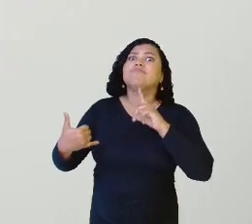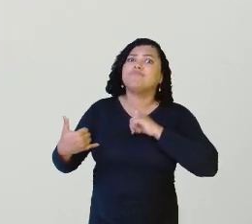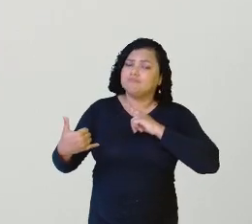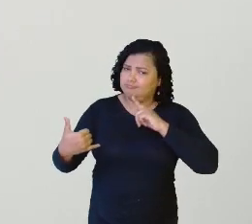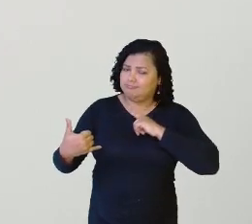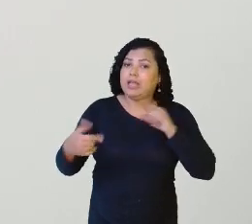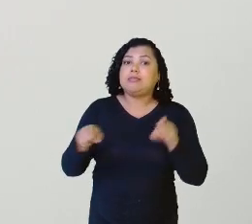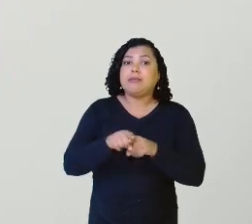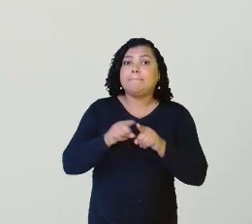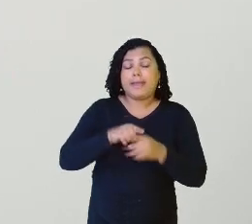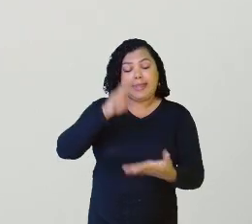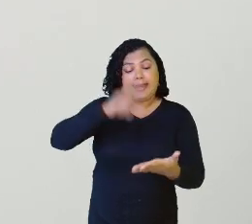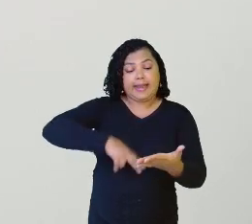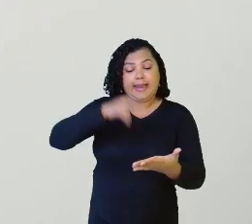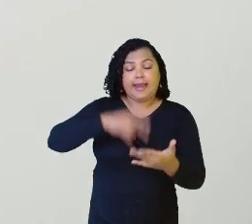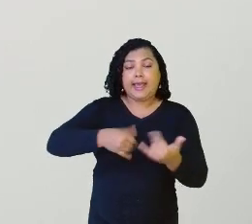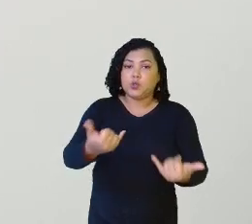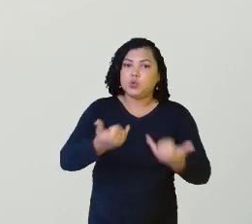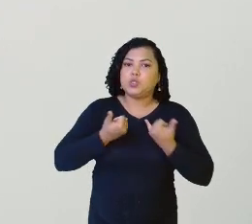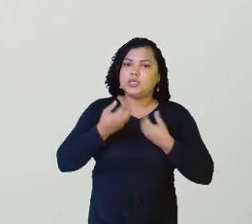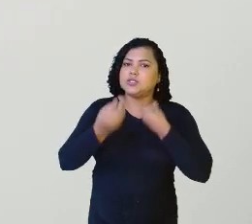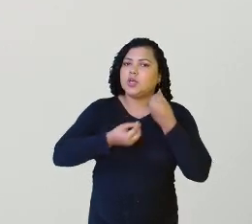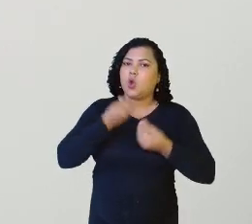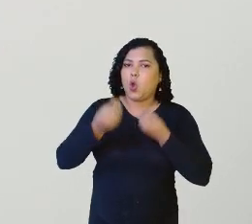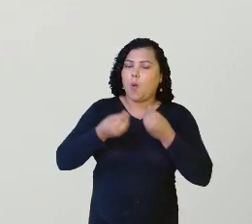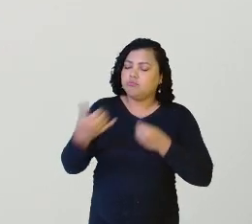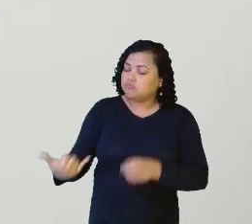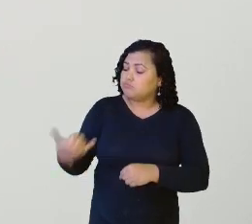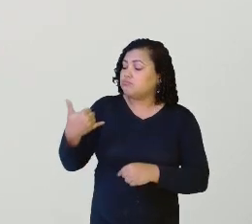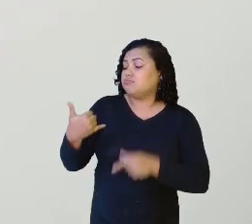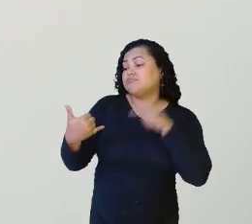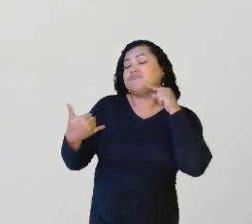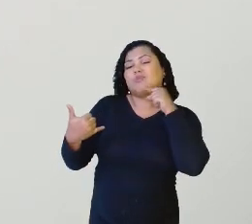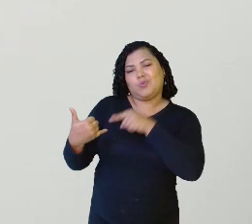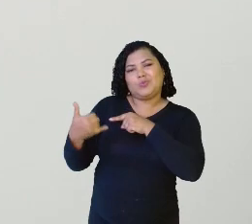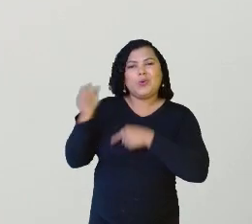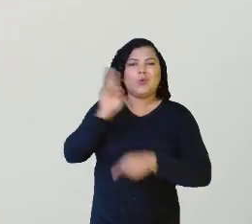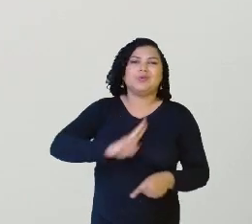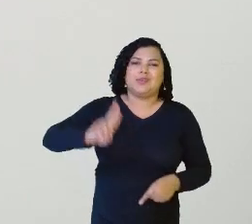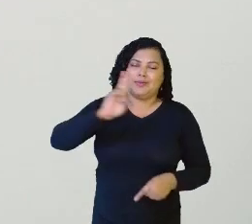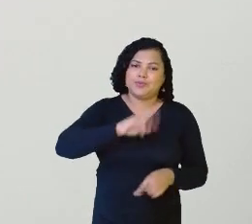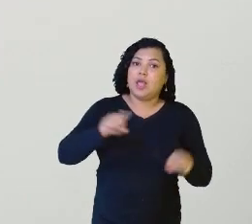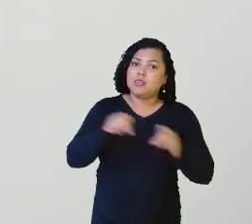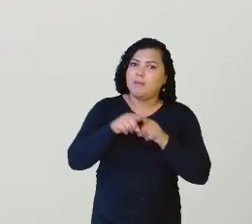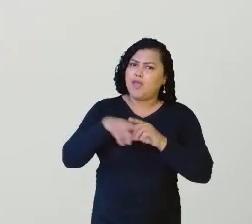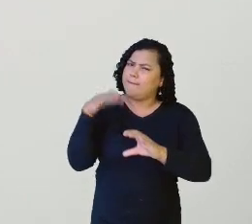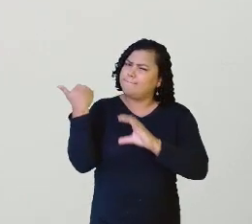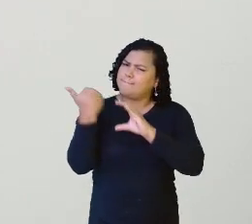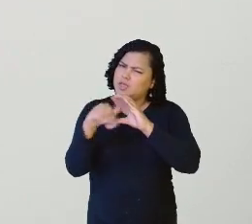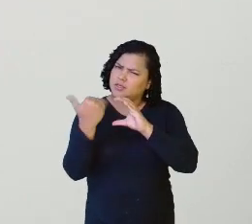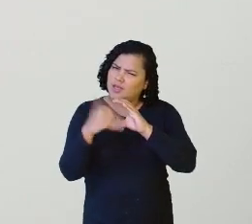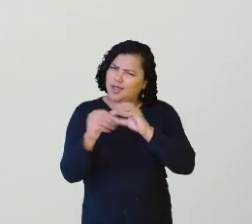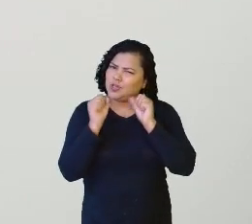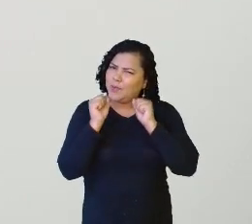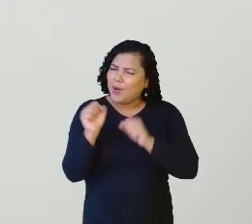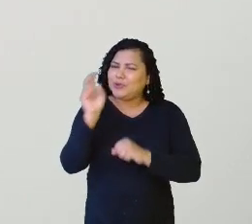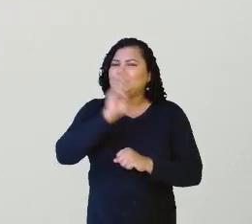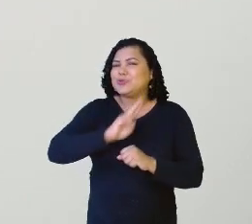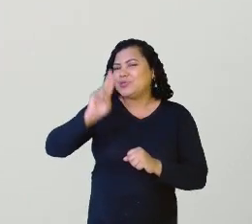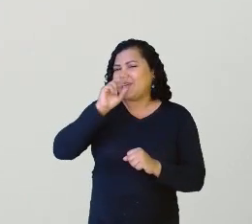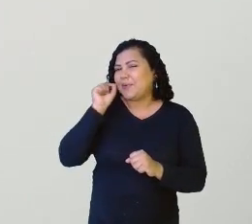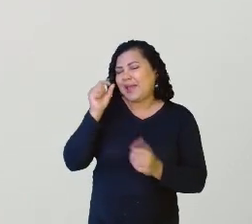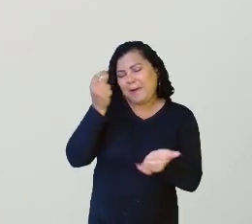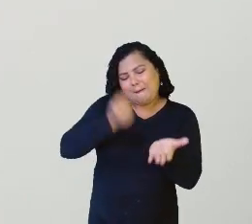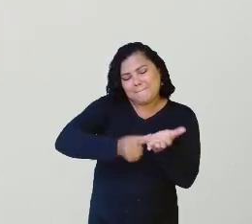forma digital usando o meu celular ou eu posso também mandar uma mensagem através dos aplicativos